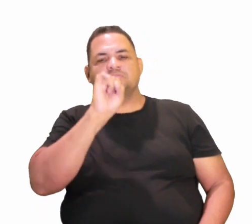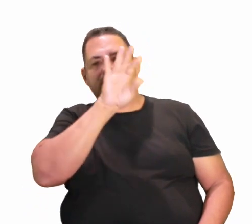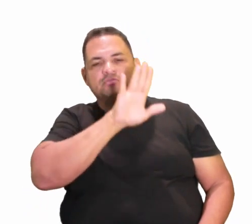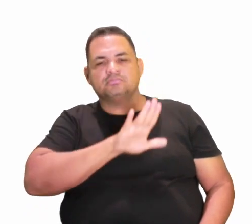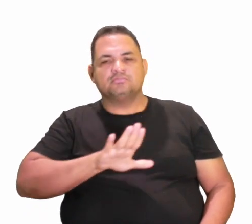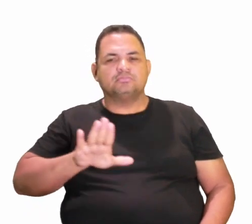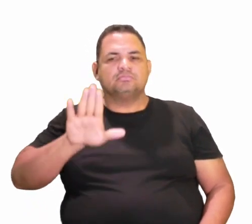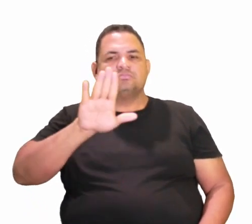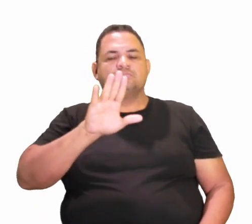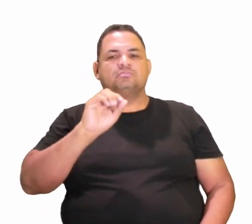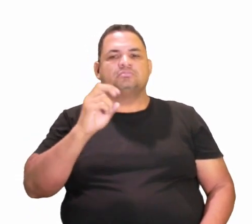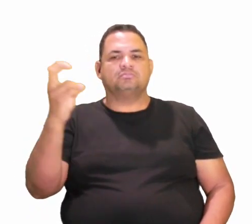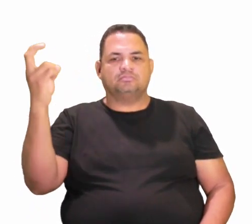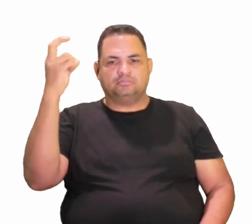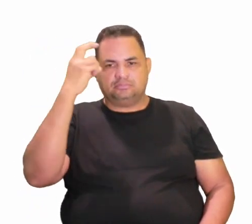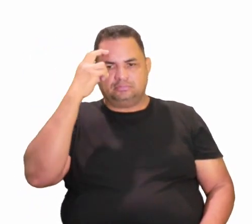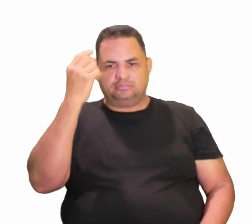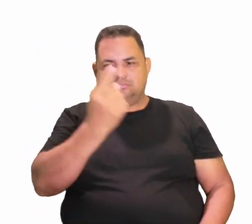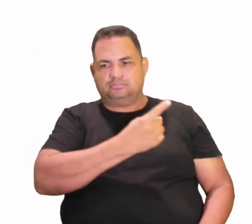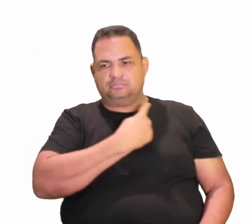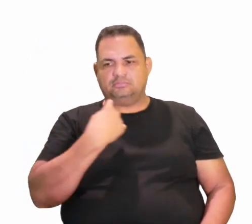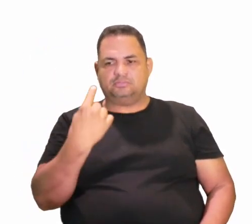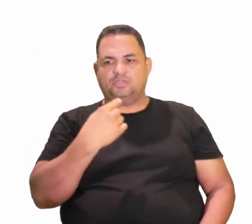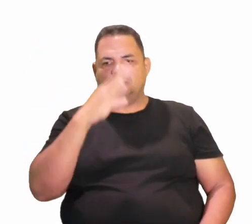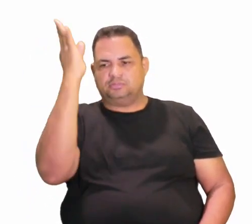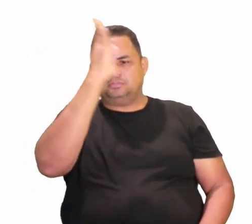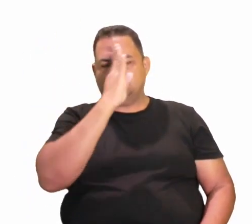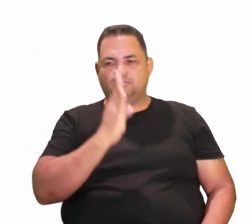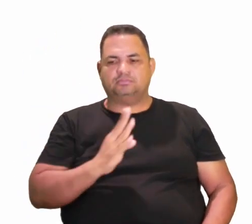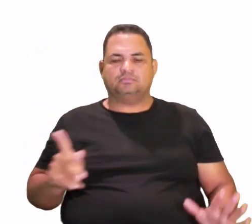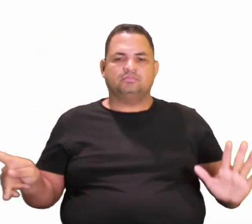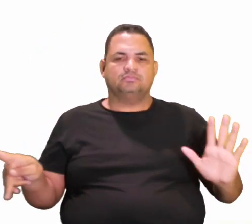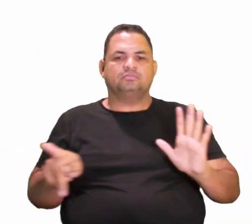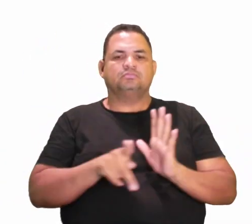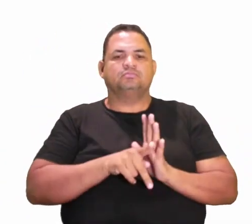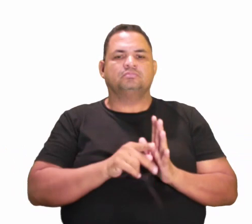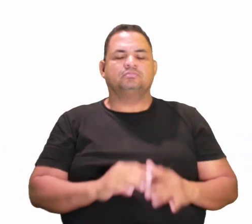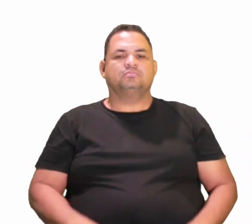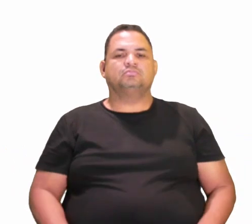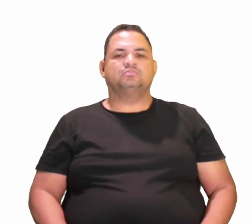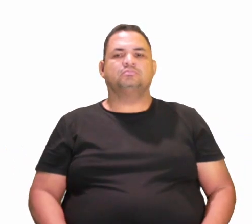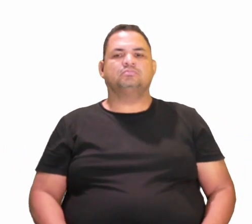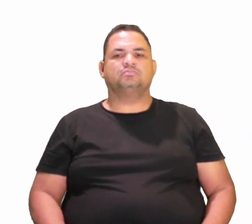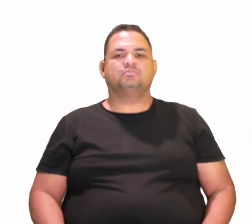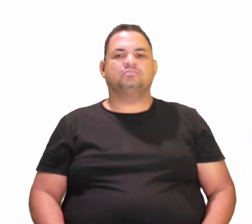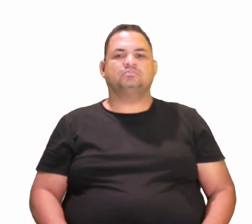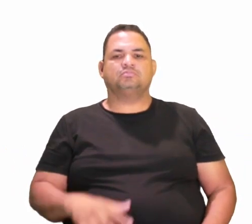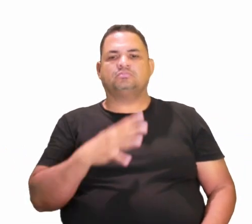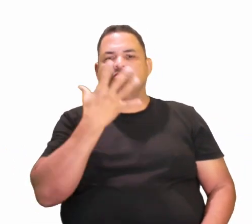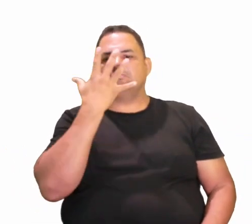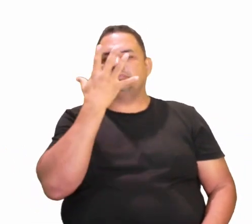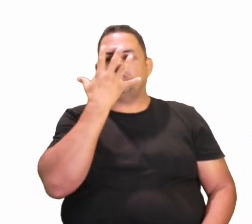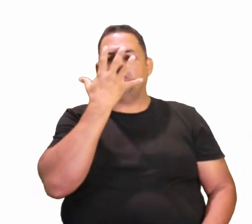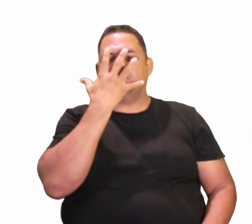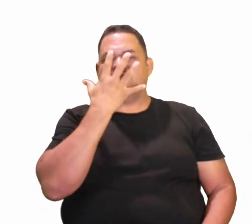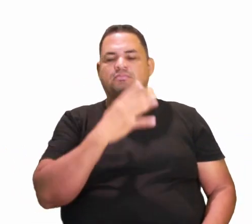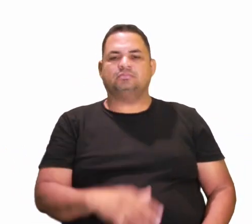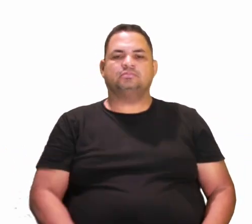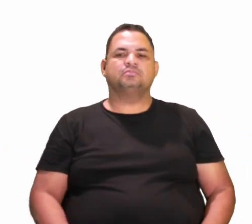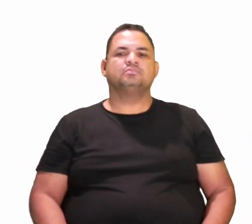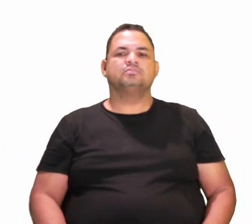imagem, que é uma cultura nossa, certo? Brasileira, é o Carnival. What's your